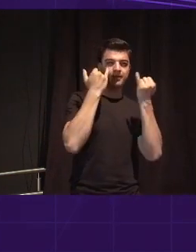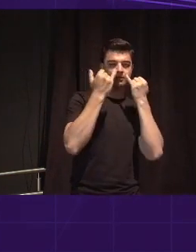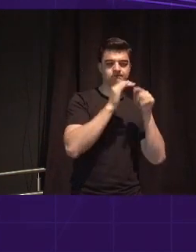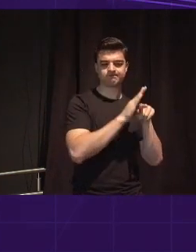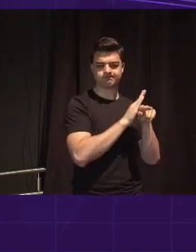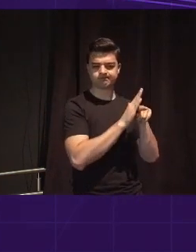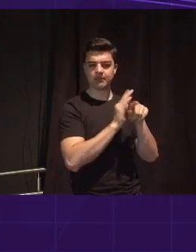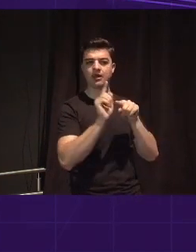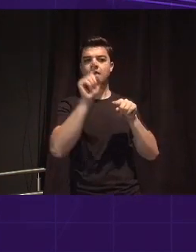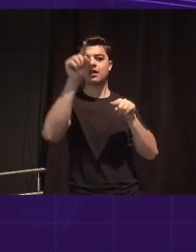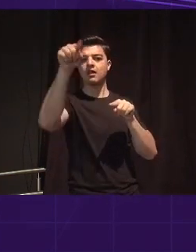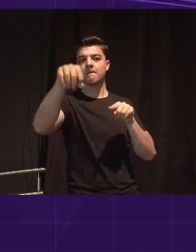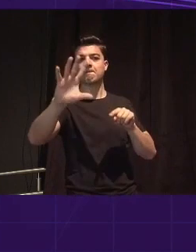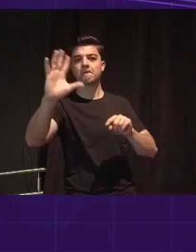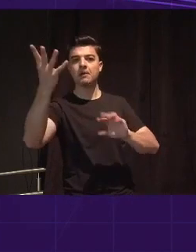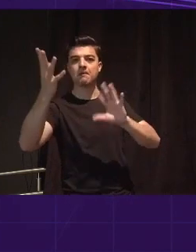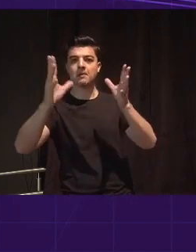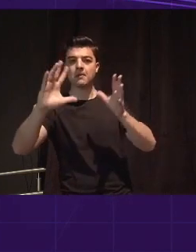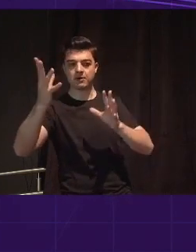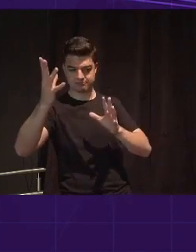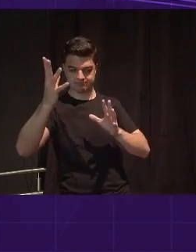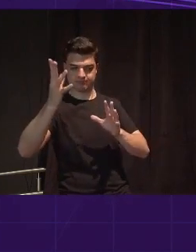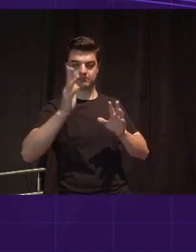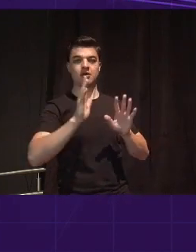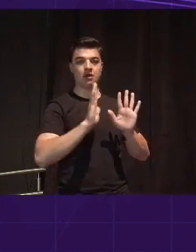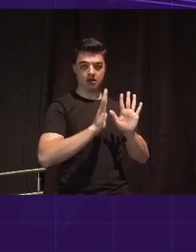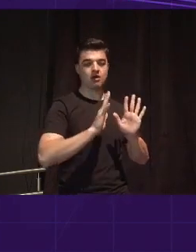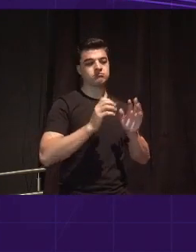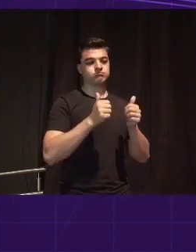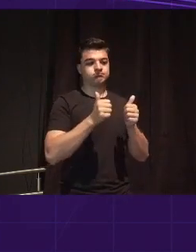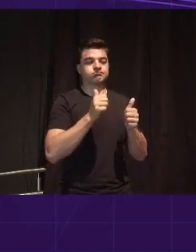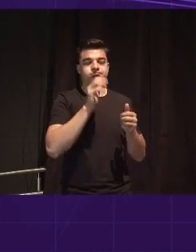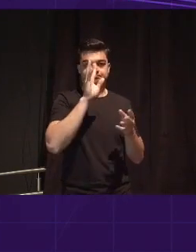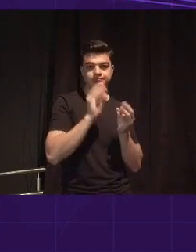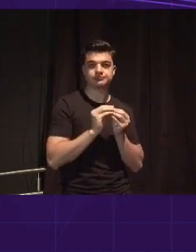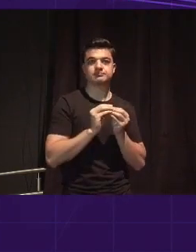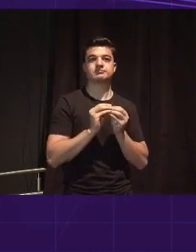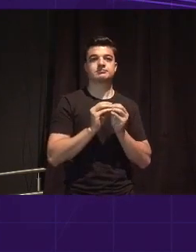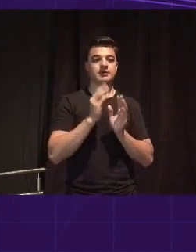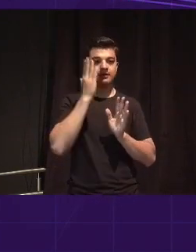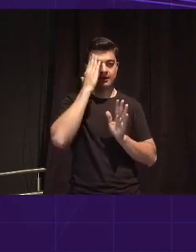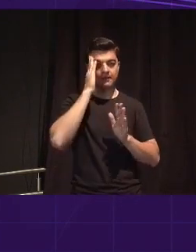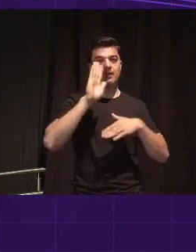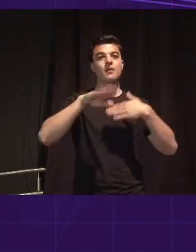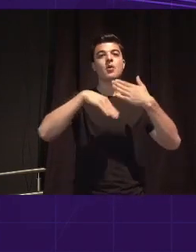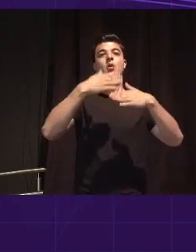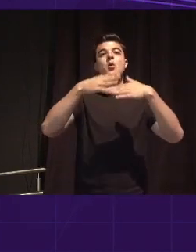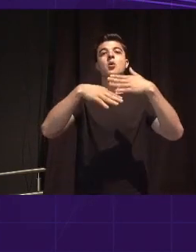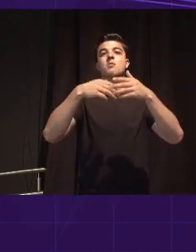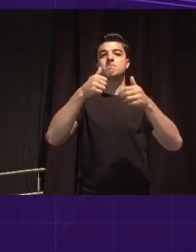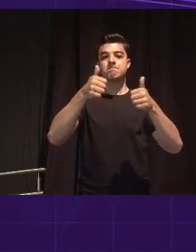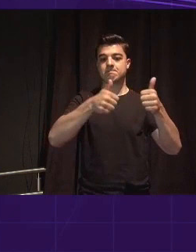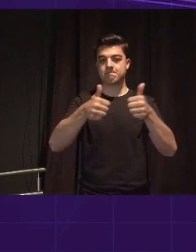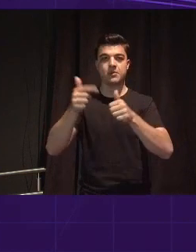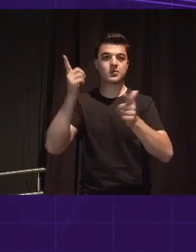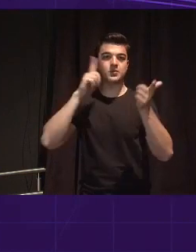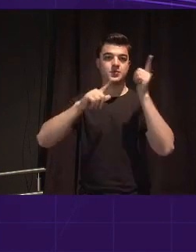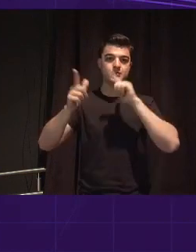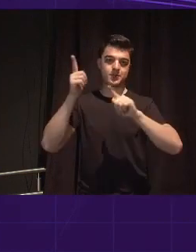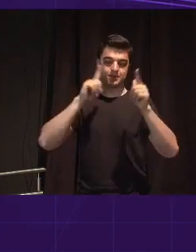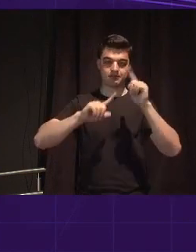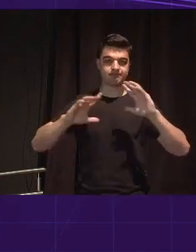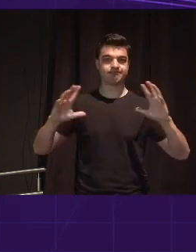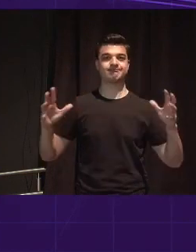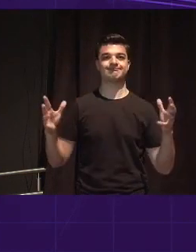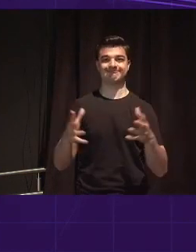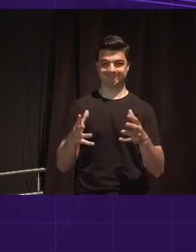2019, a gente falava, mas a gente escalava pouco essa fala. Hoje em dia, a gente colocou todo mundo e a gente ensinou as pessoas